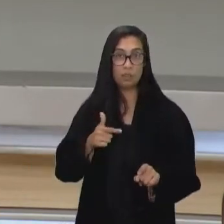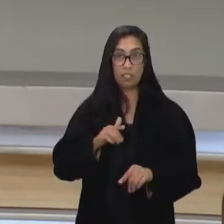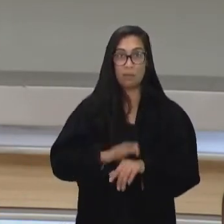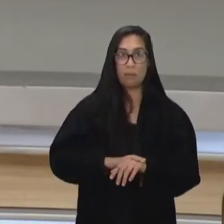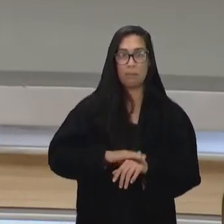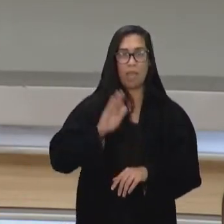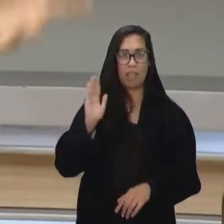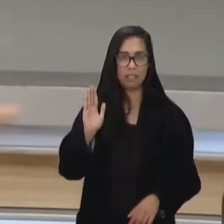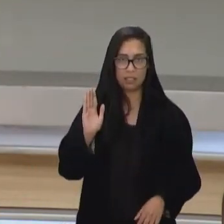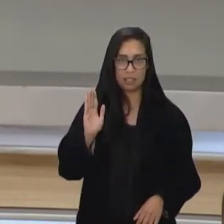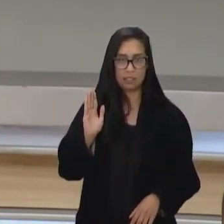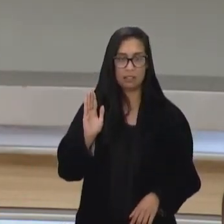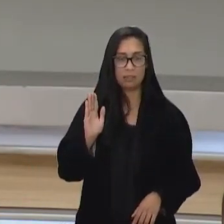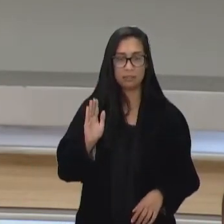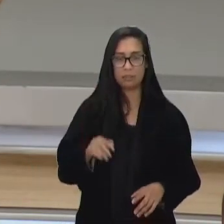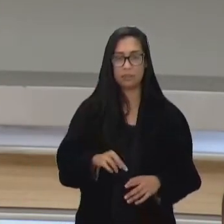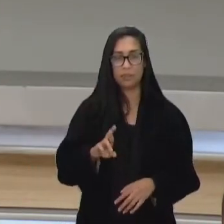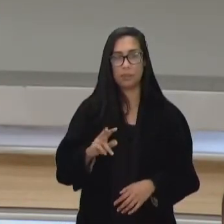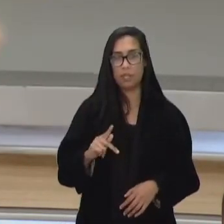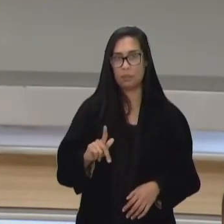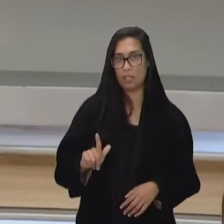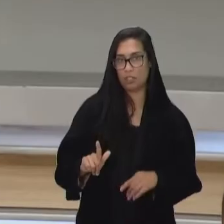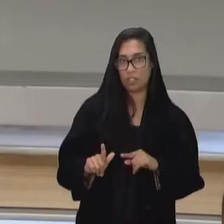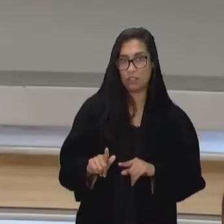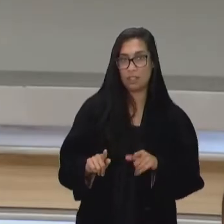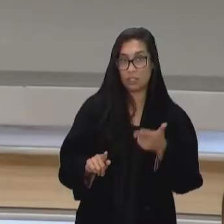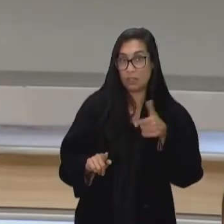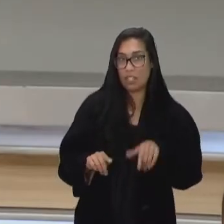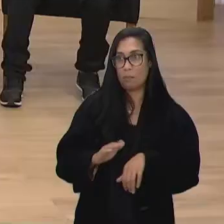viram, por exemplo, na construção do RPG, na construção